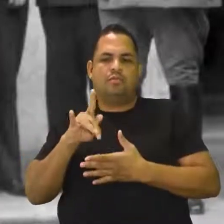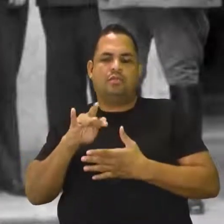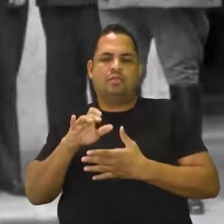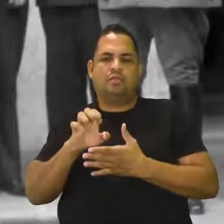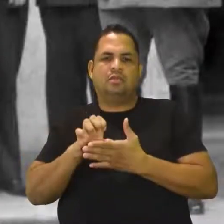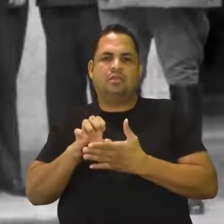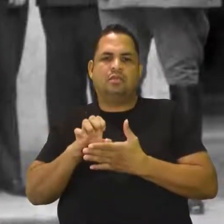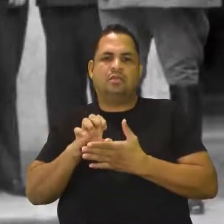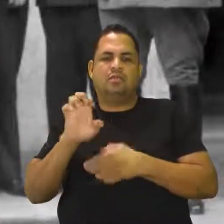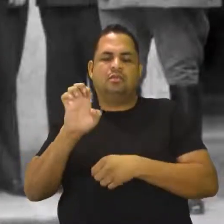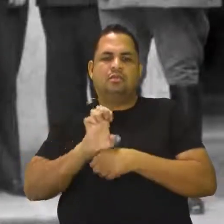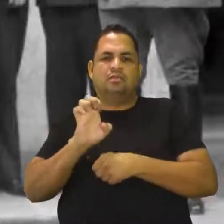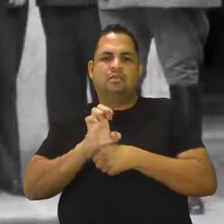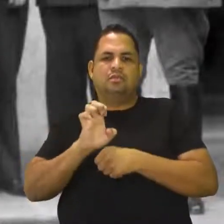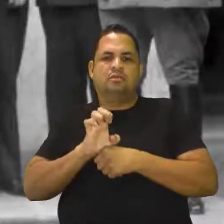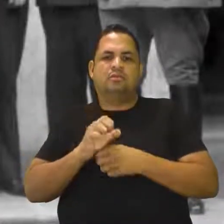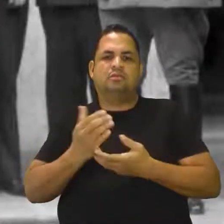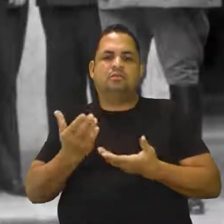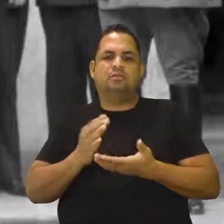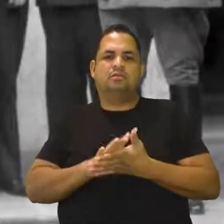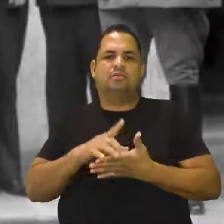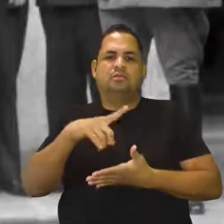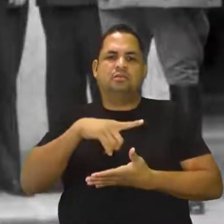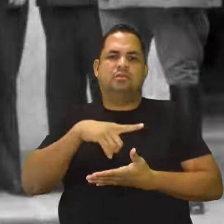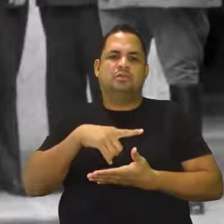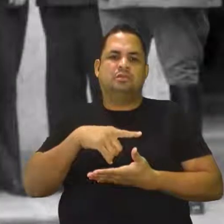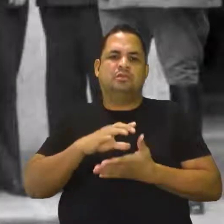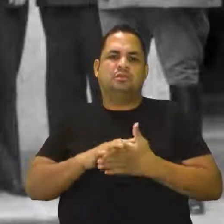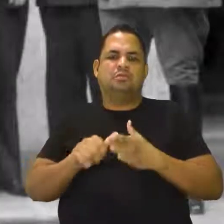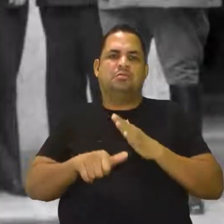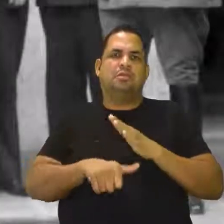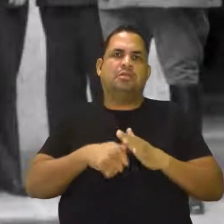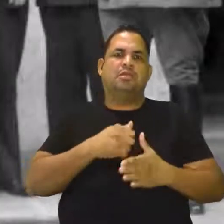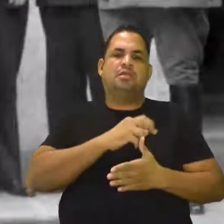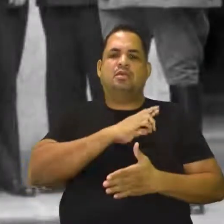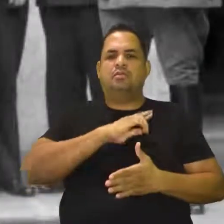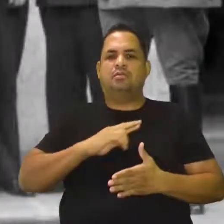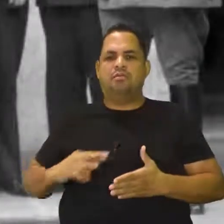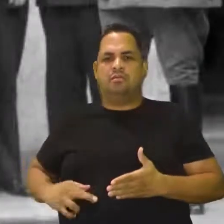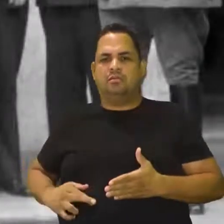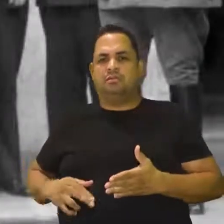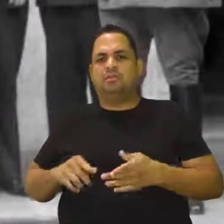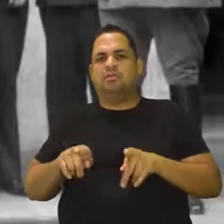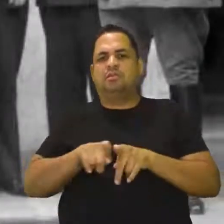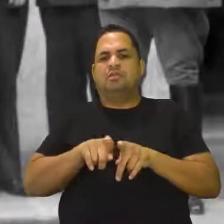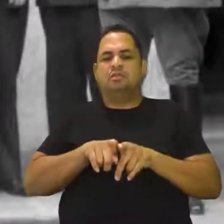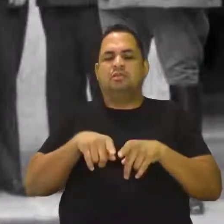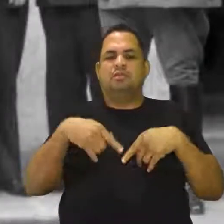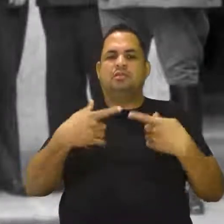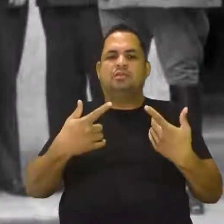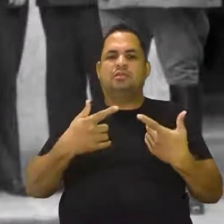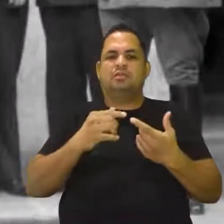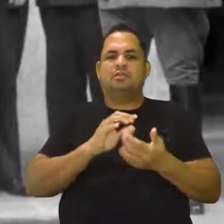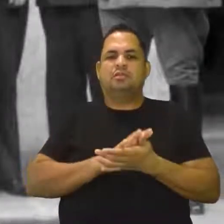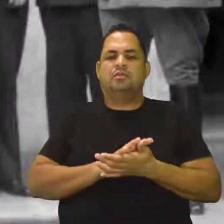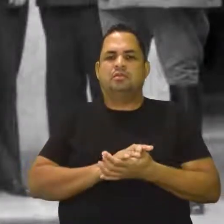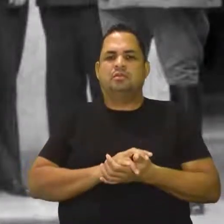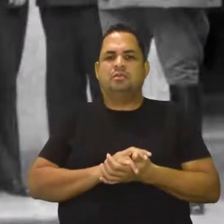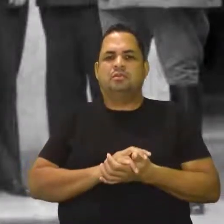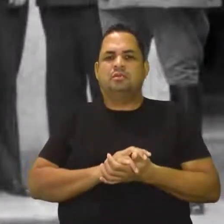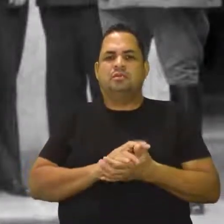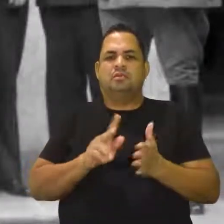golpe. É mais um golpe. Nós tivemos um golpe da Primeira República, depois nós tivemos um golpe que foi a